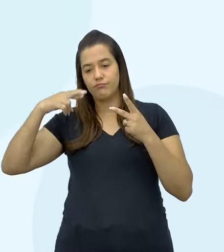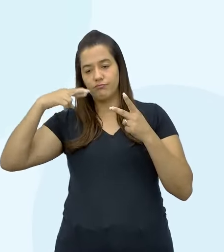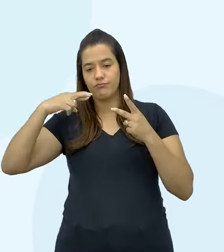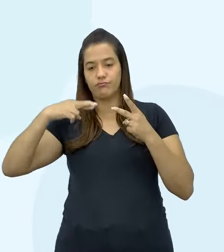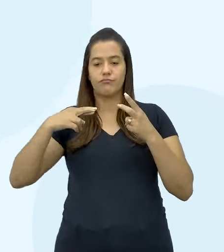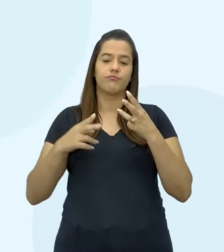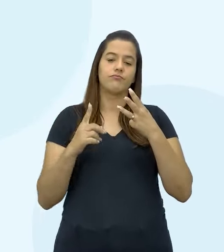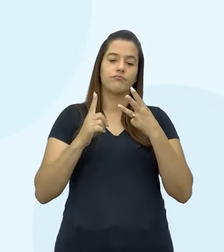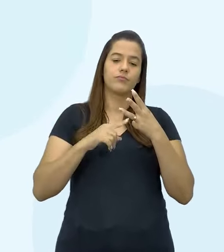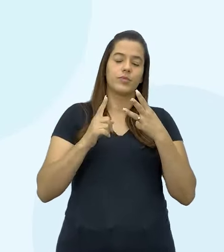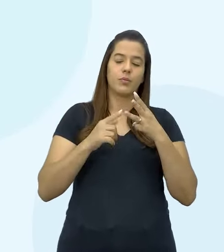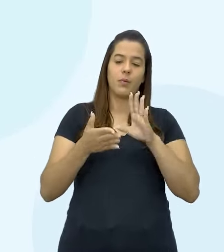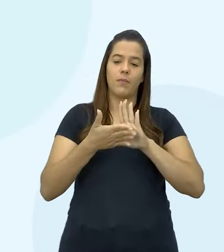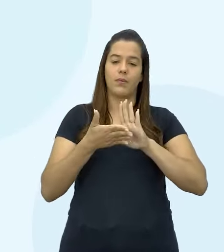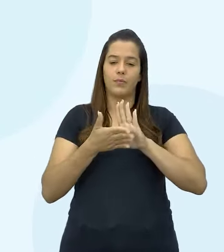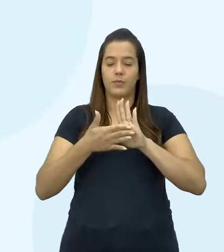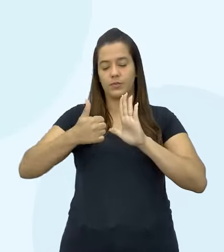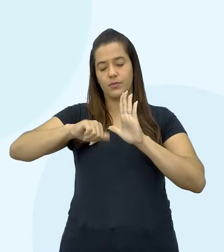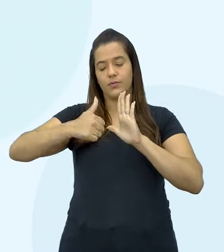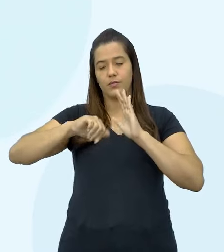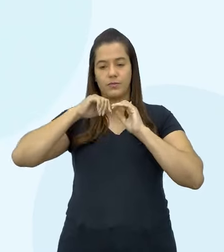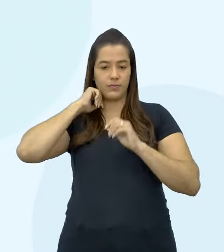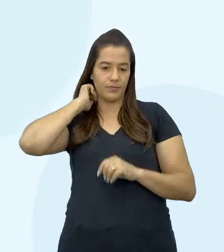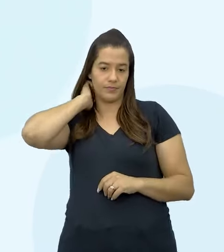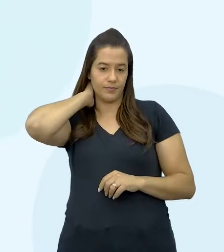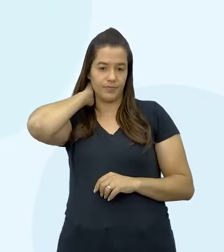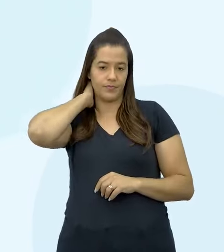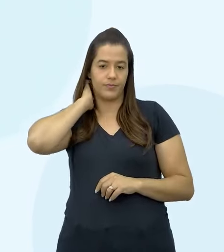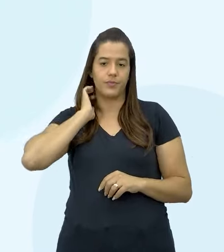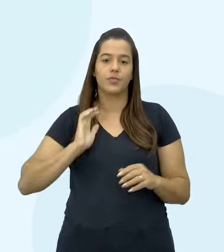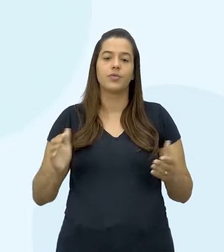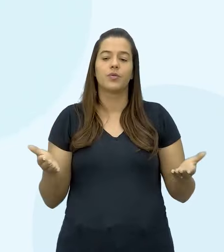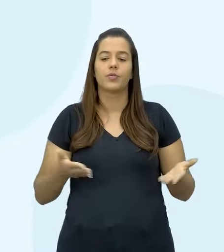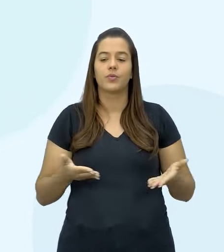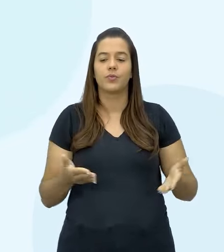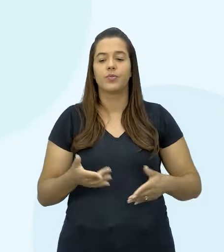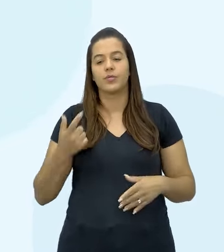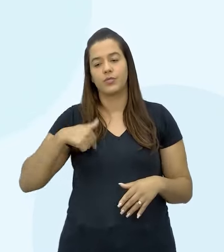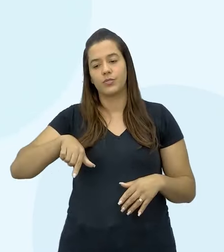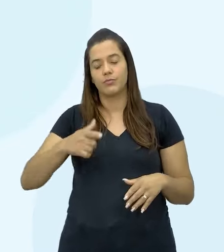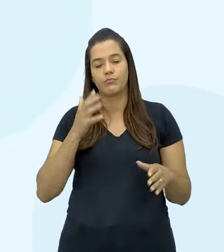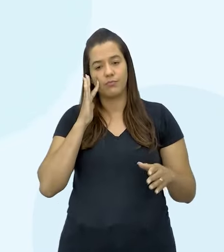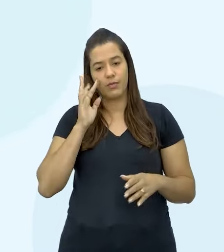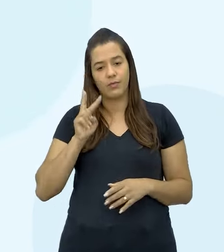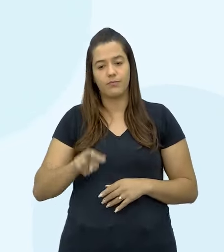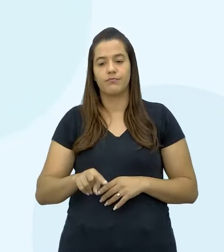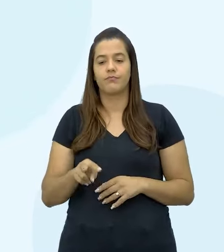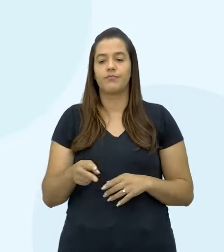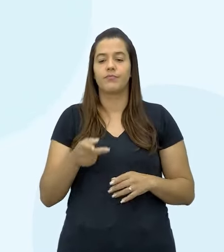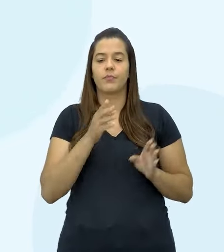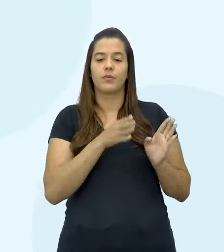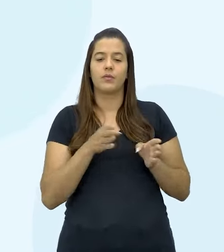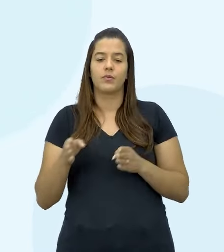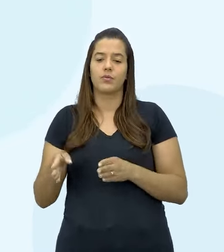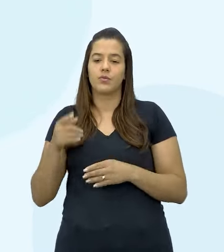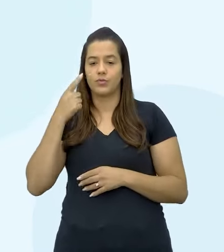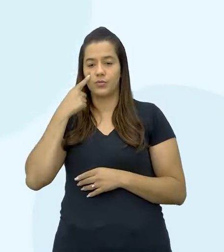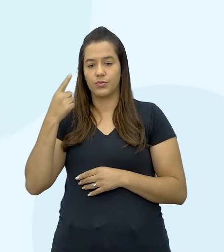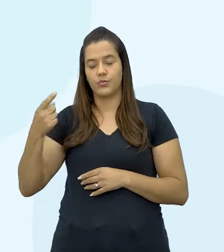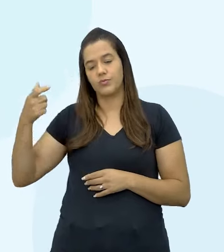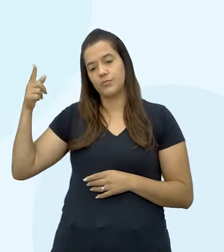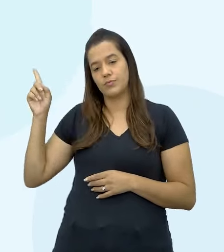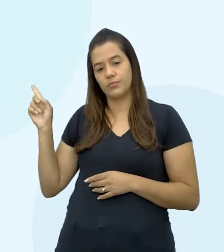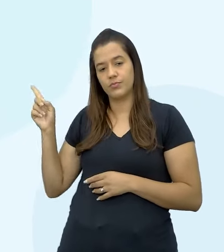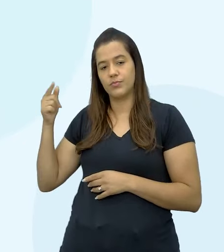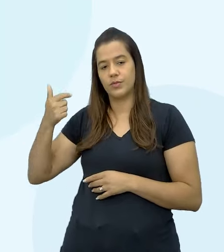dica, alguma proposta de avaliação. E a nossa conversa hoje ela vai se centrar, portanto, nos boxes do De Olho